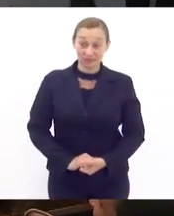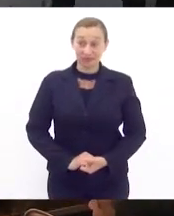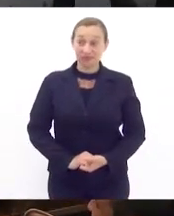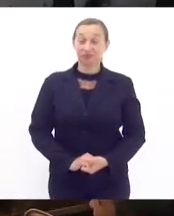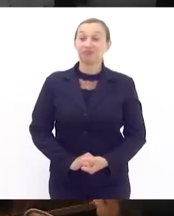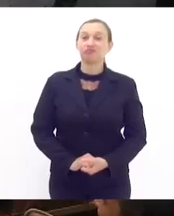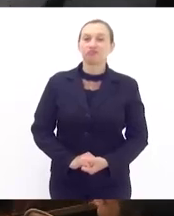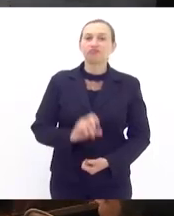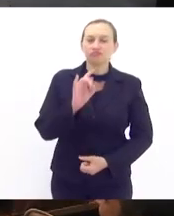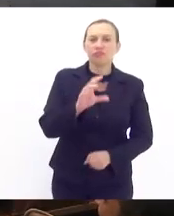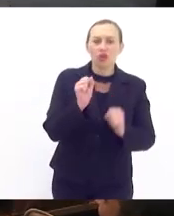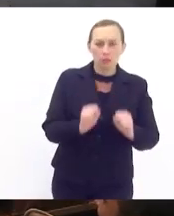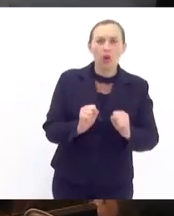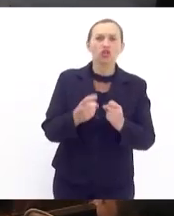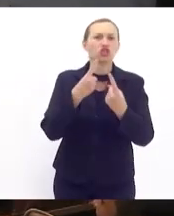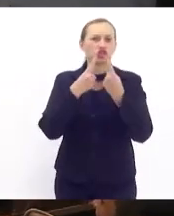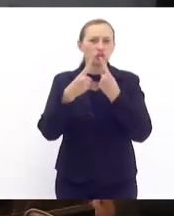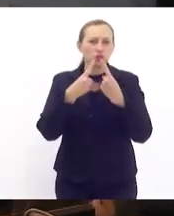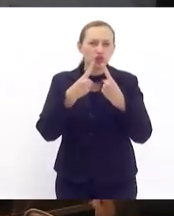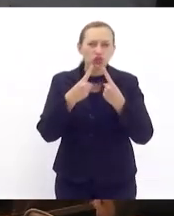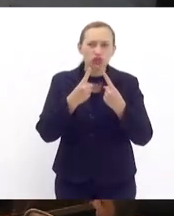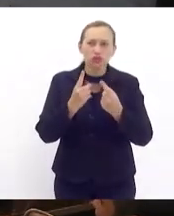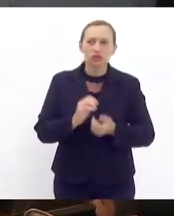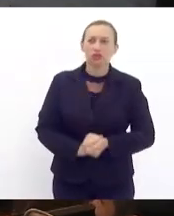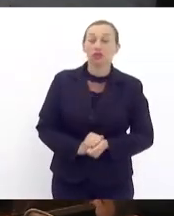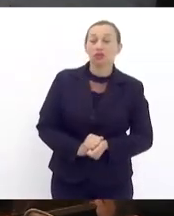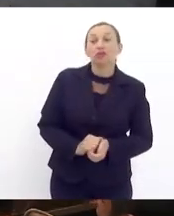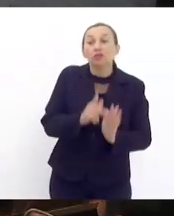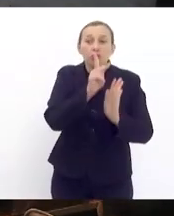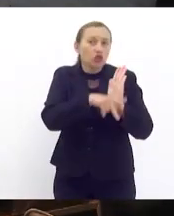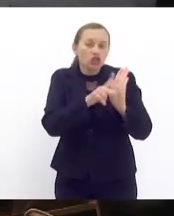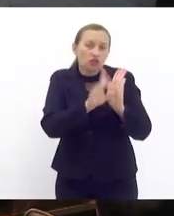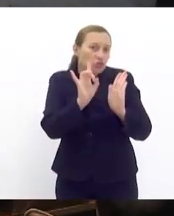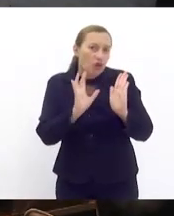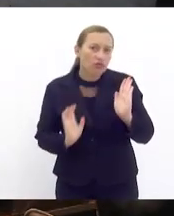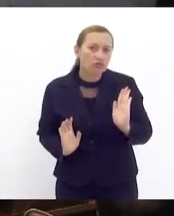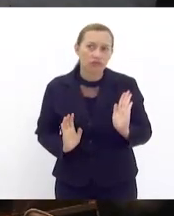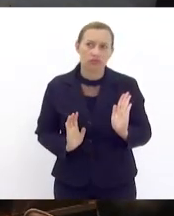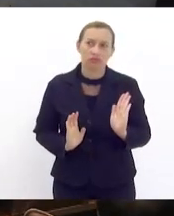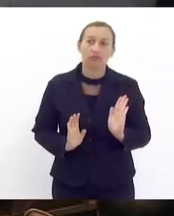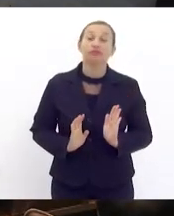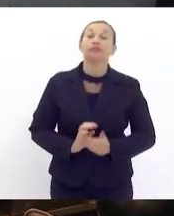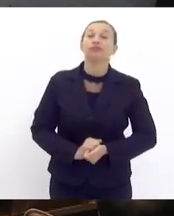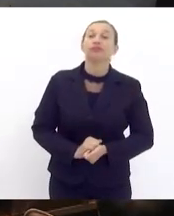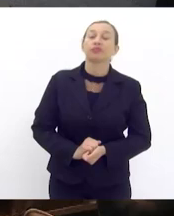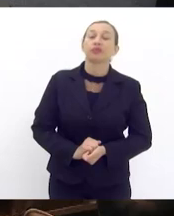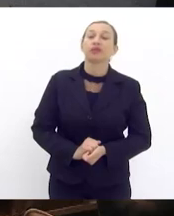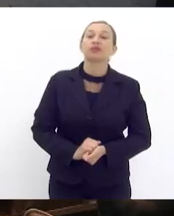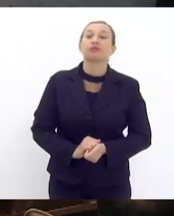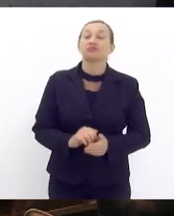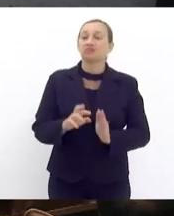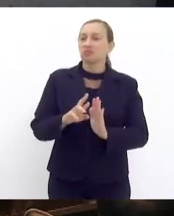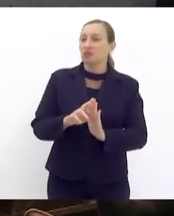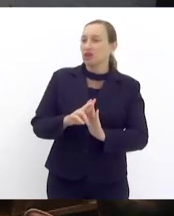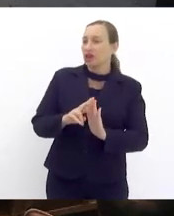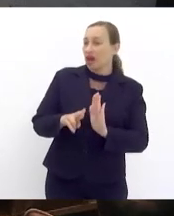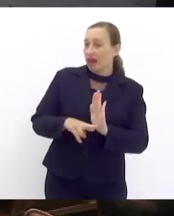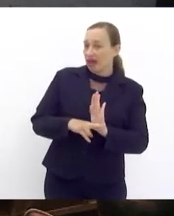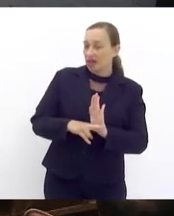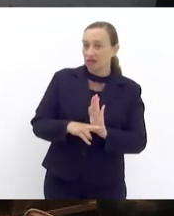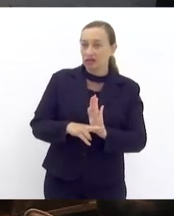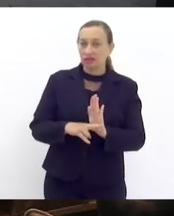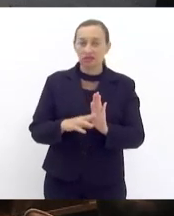a gente só pode discutir sobre o projeto Regimento Interno não